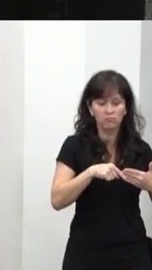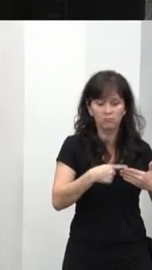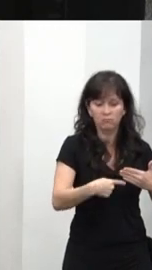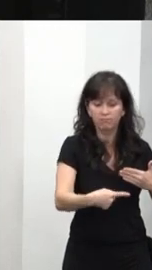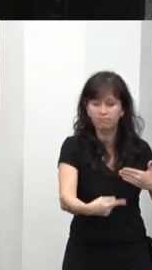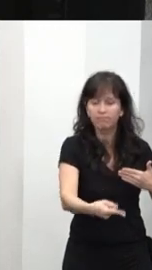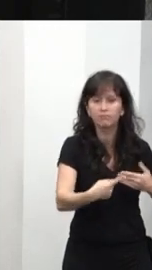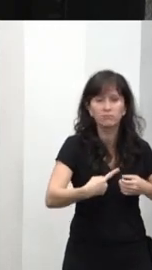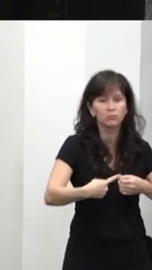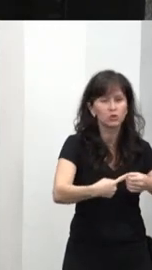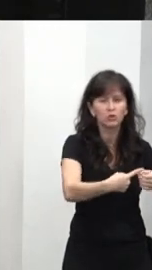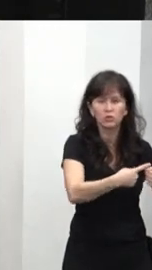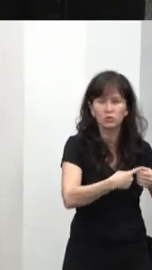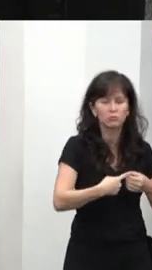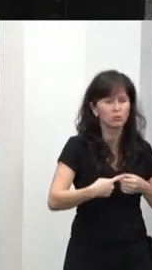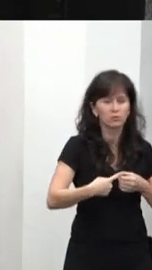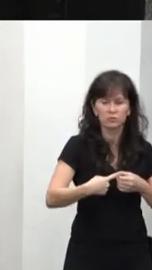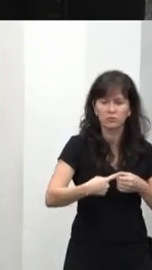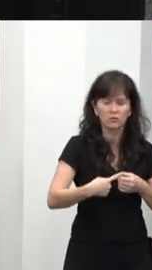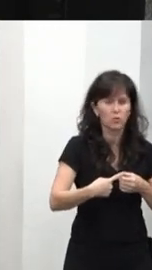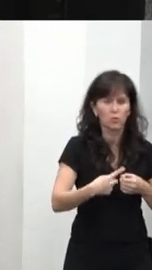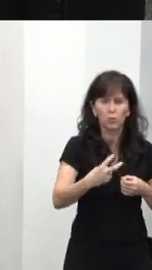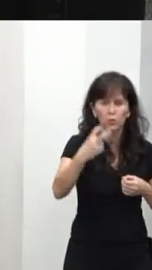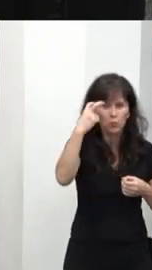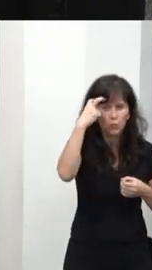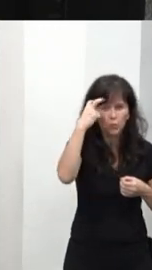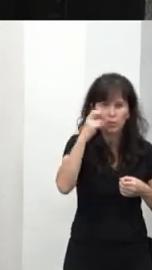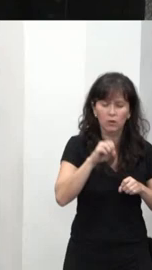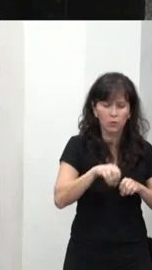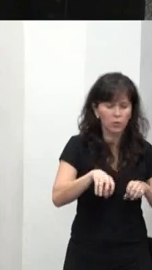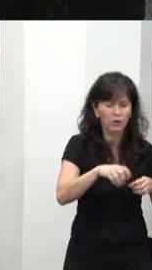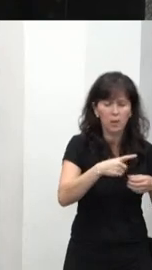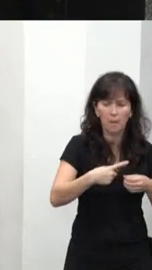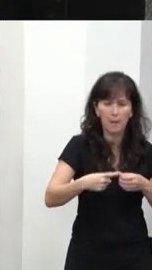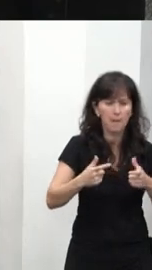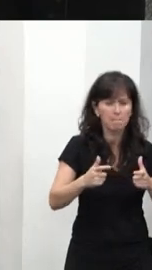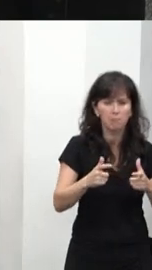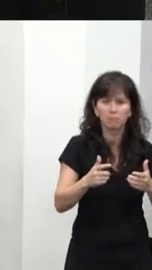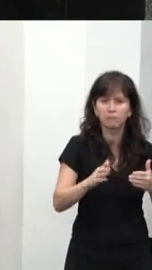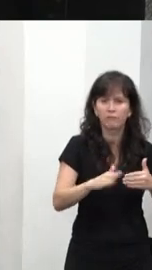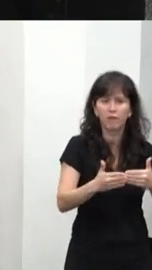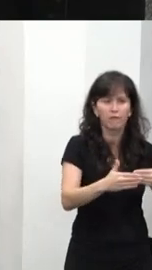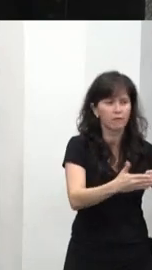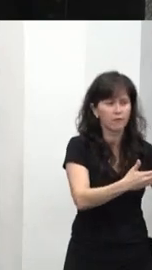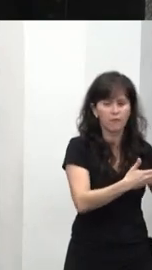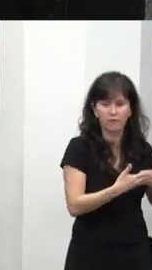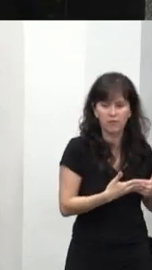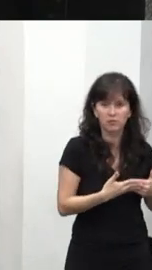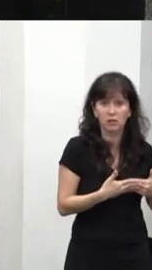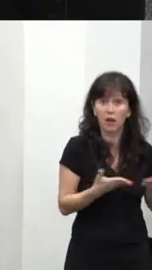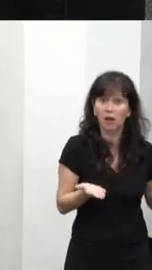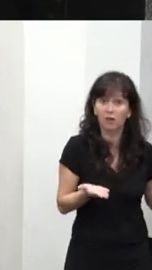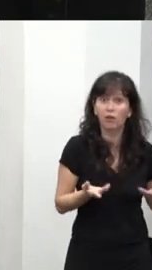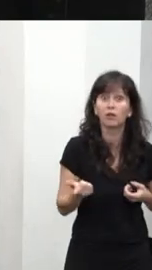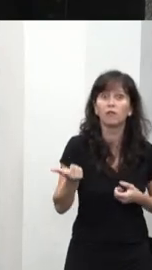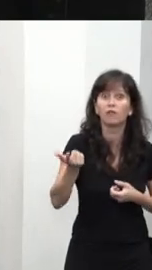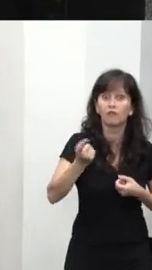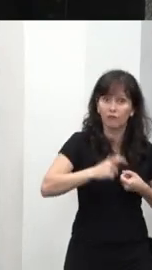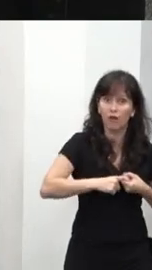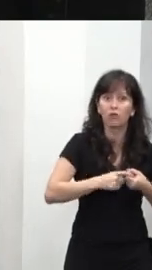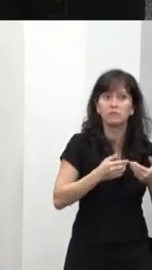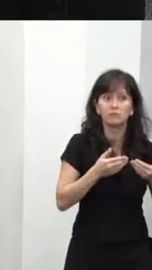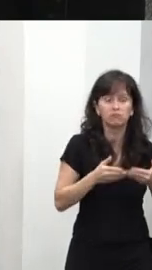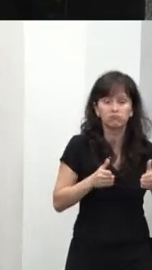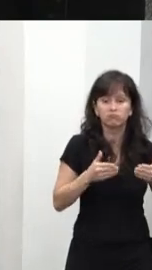então no momento que a gente retoma agora né é um processo colocado de pé novamente é um processo reestruturar